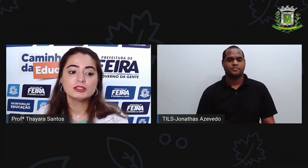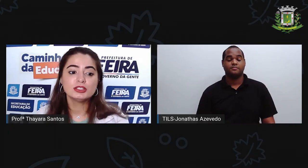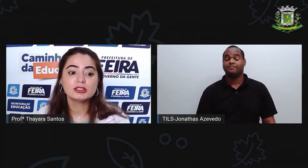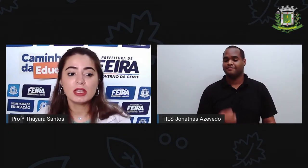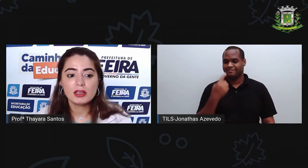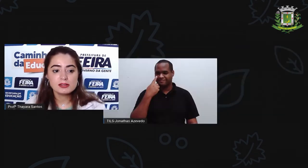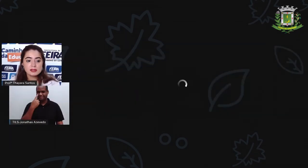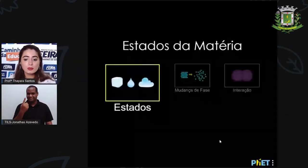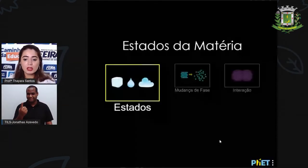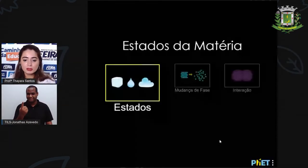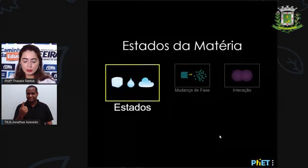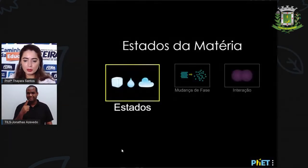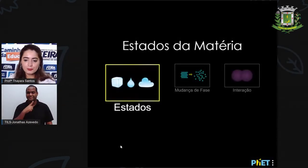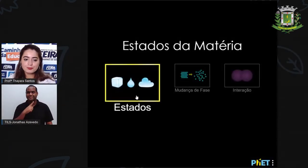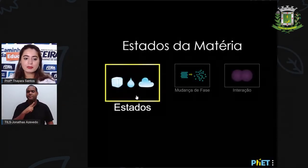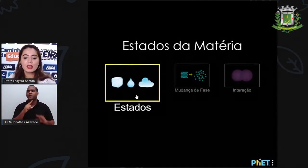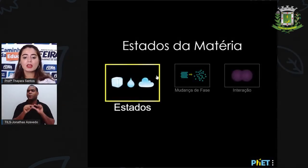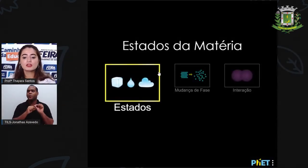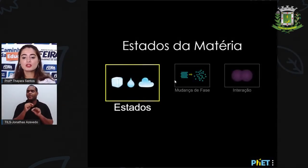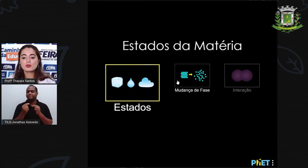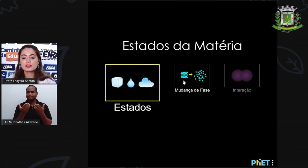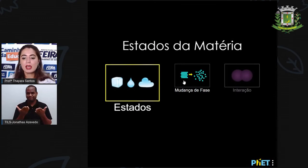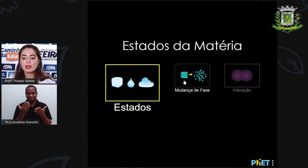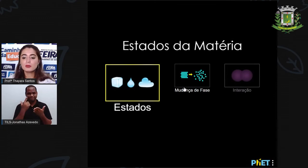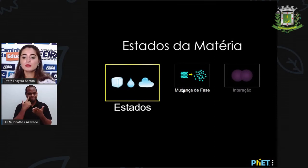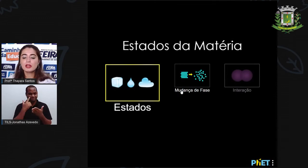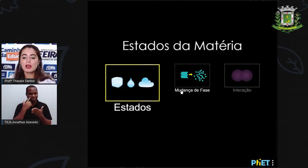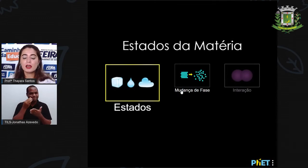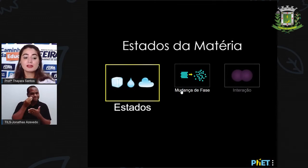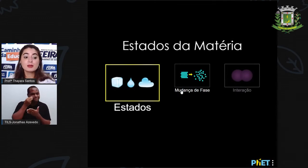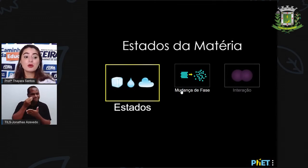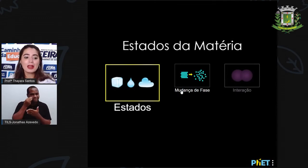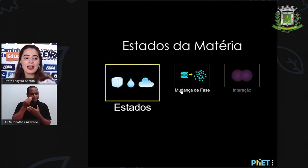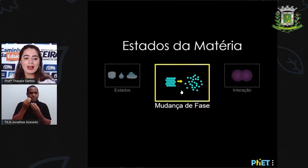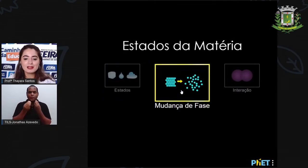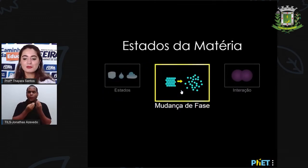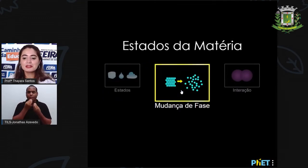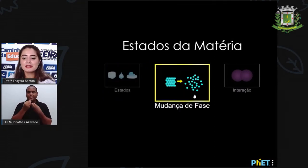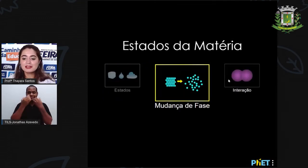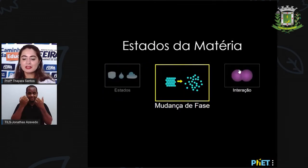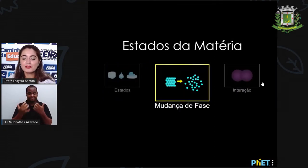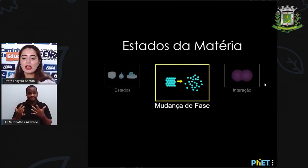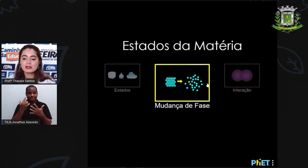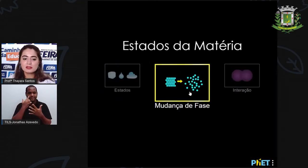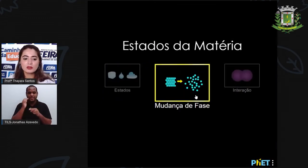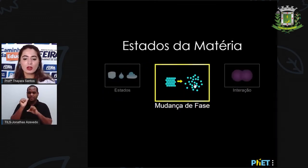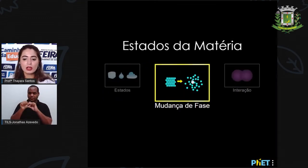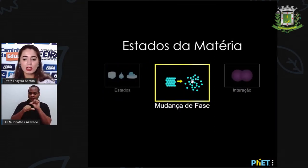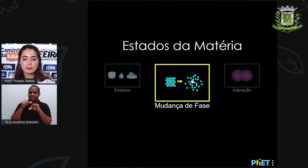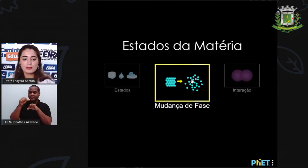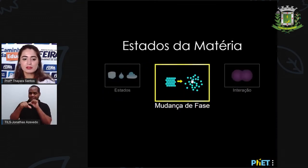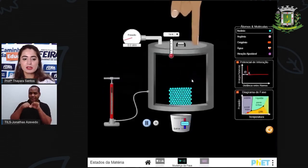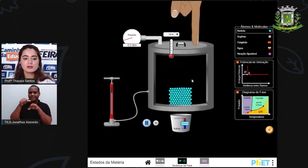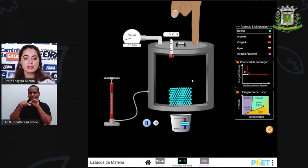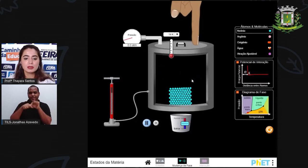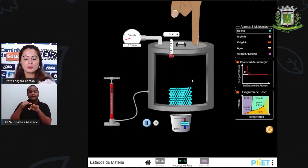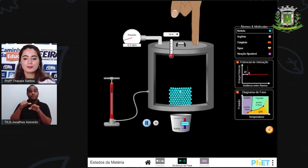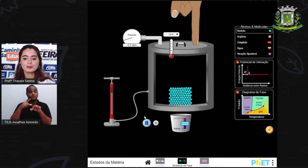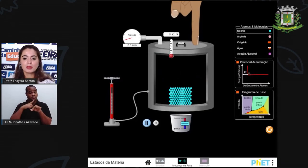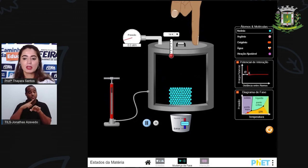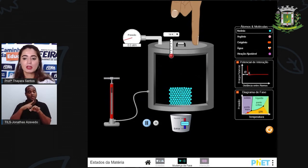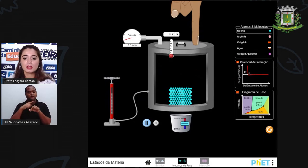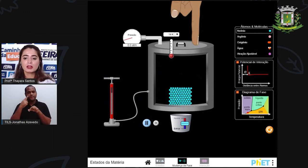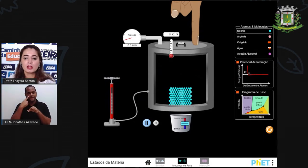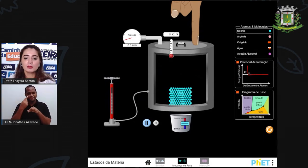Então, a gente tem esse simulador e a gente consegue simular as mudanças de fase. Vou colocar aqui para vocês verem.